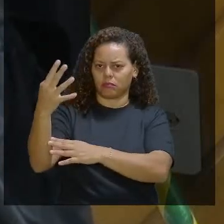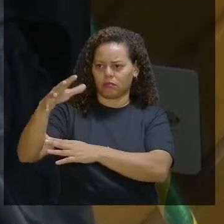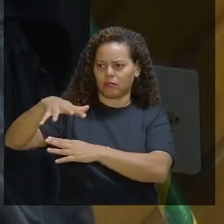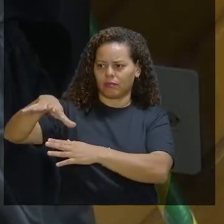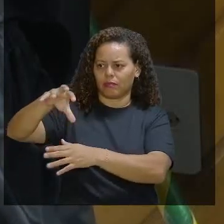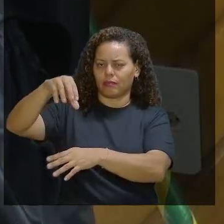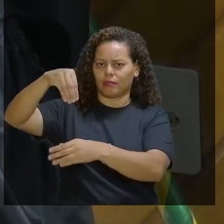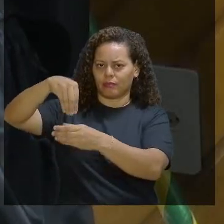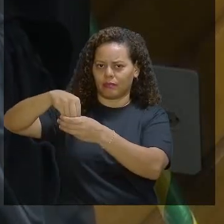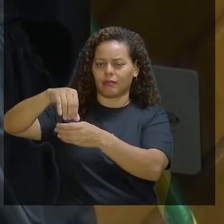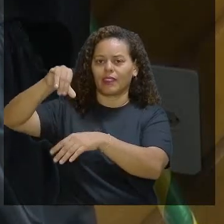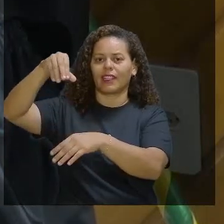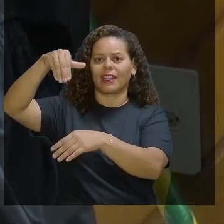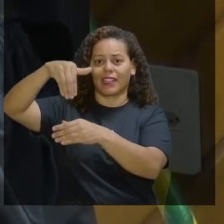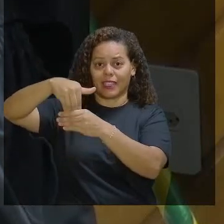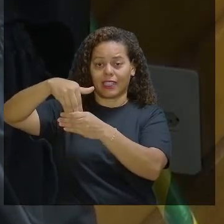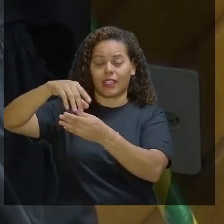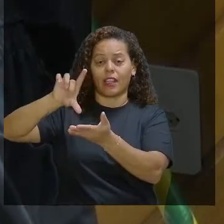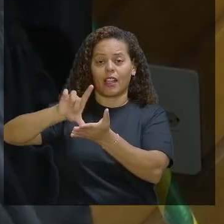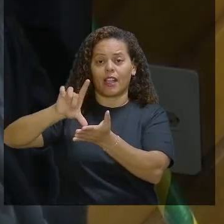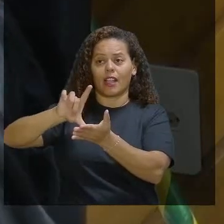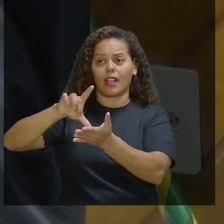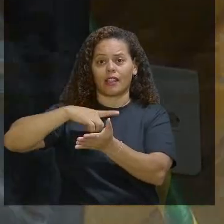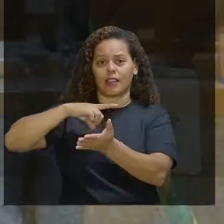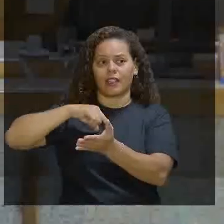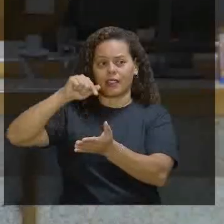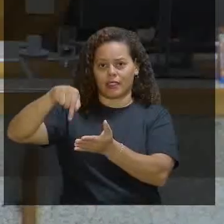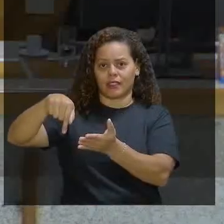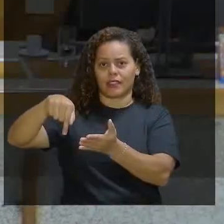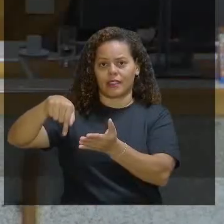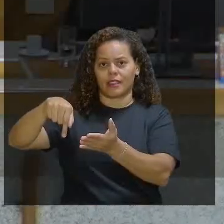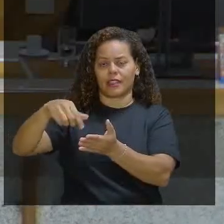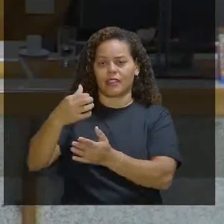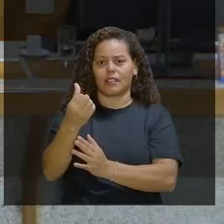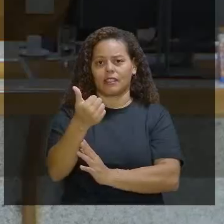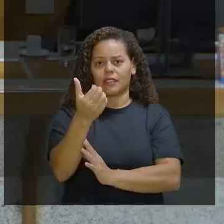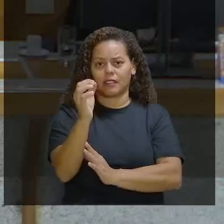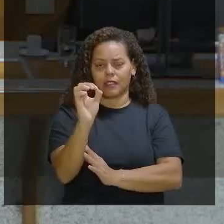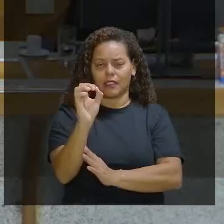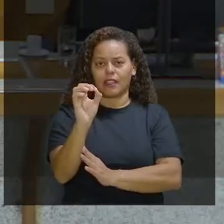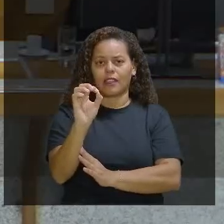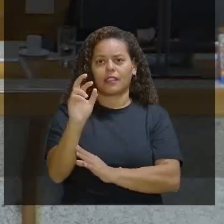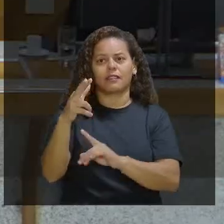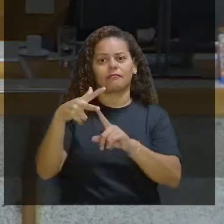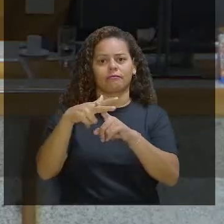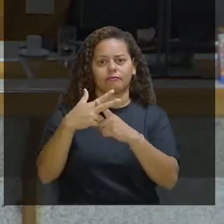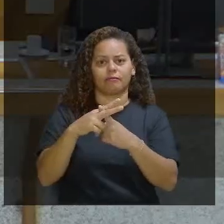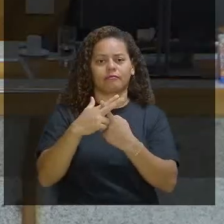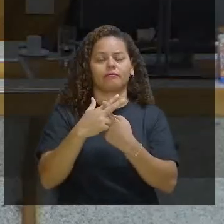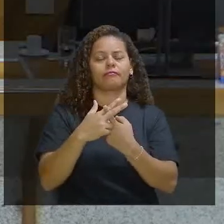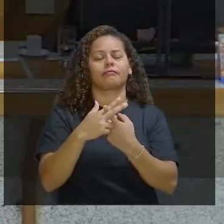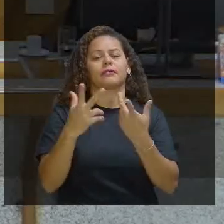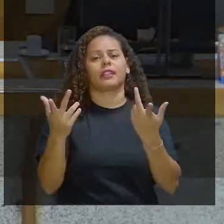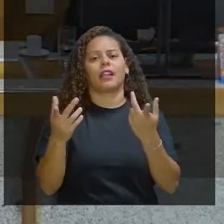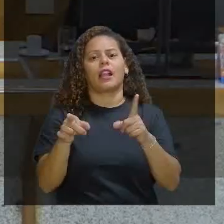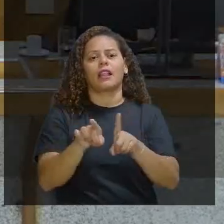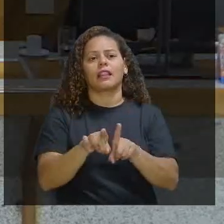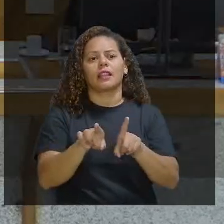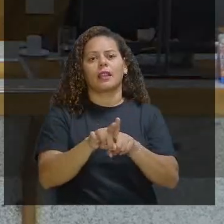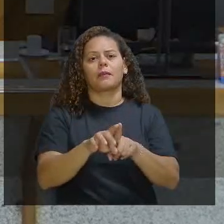Macapá, surgiu a necessidade de alterar a resolução número 610 de 2024, que estabeleceu